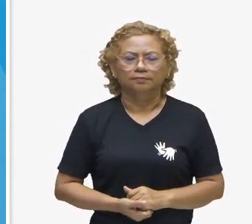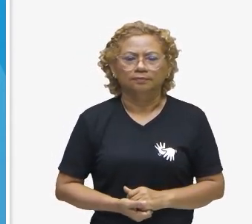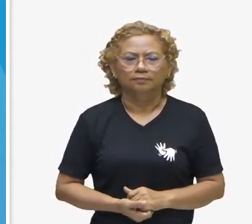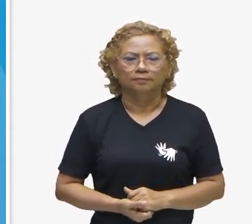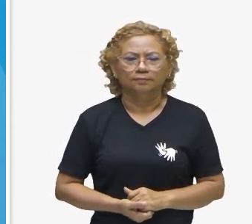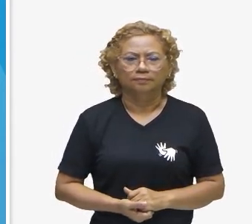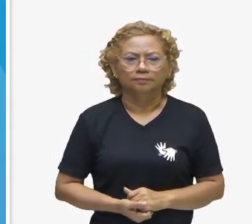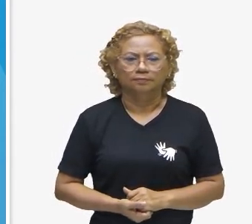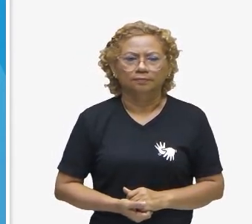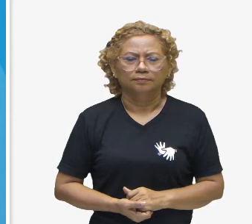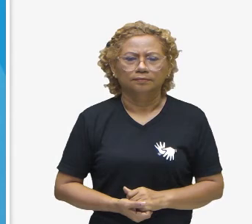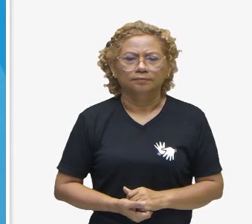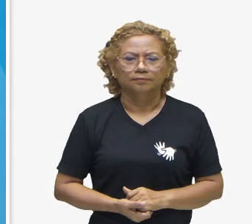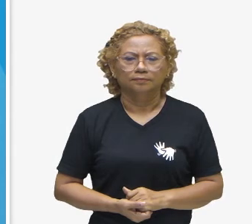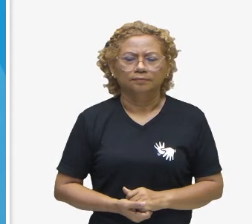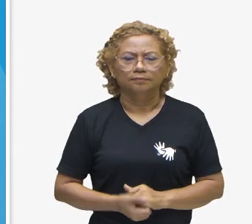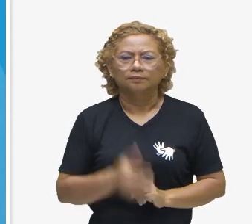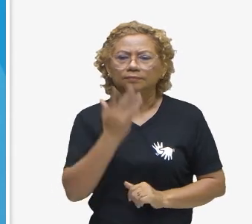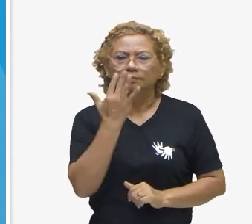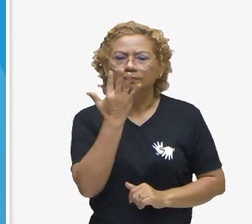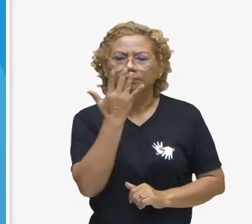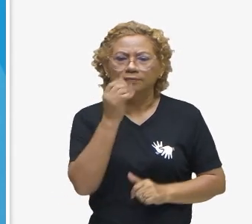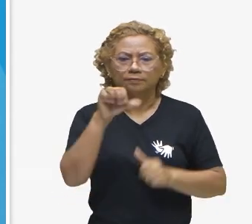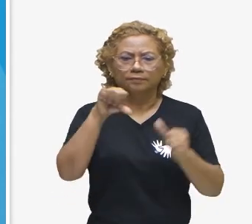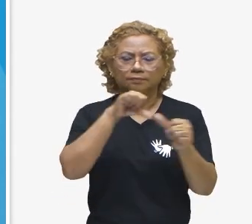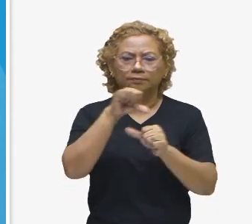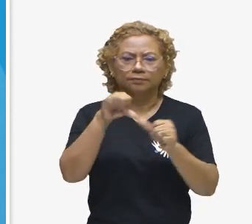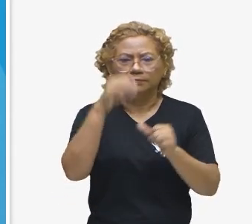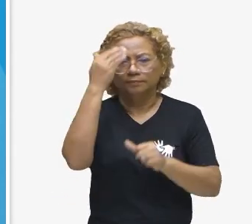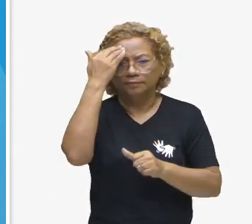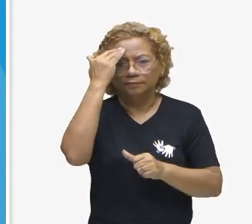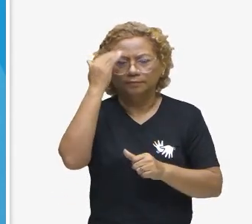marcar para vocês de cores diferentes. Ó.